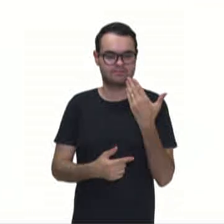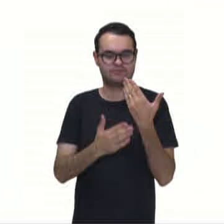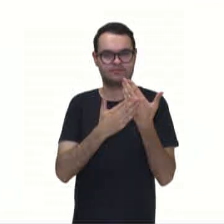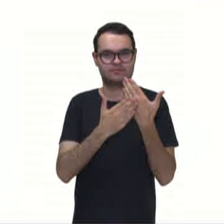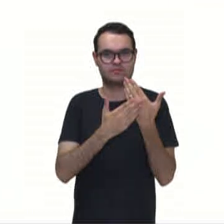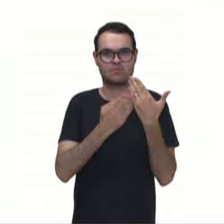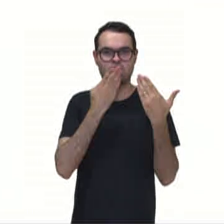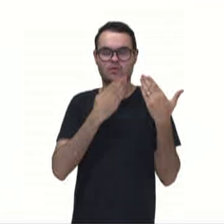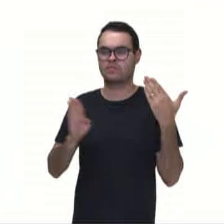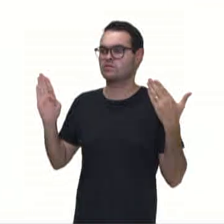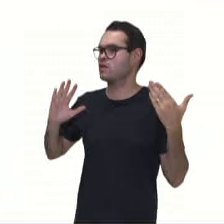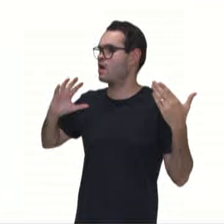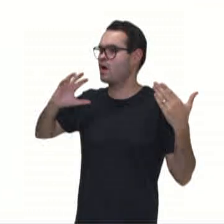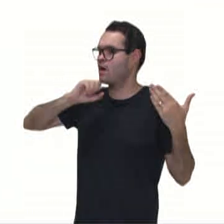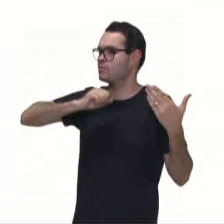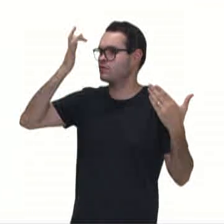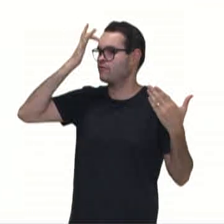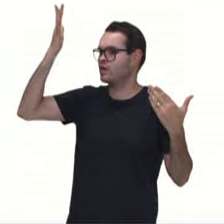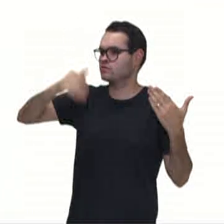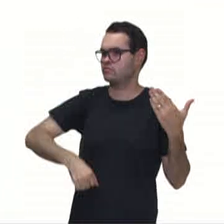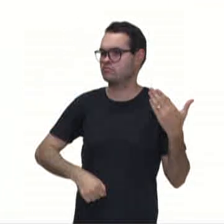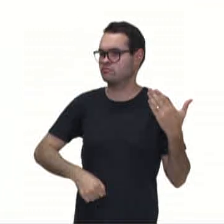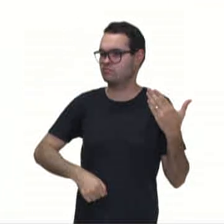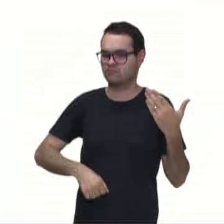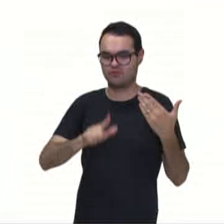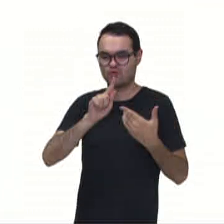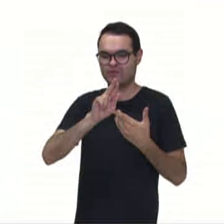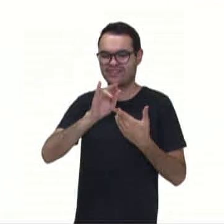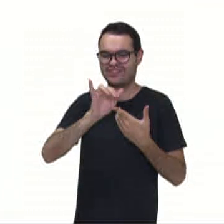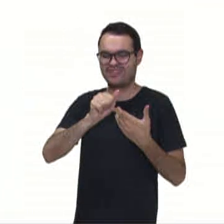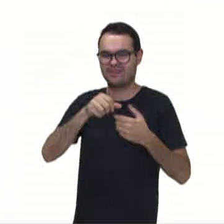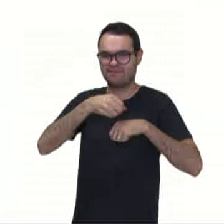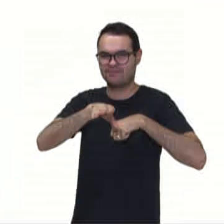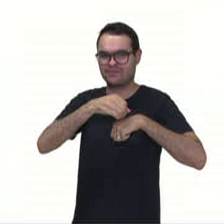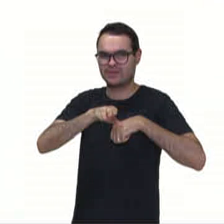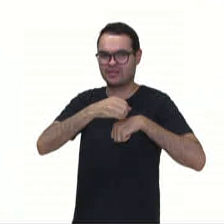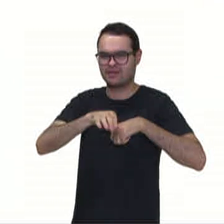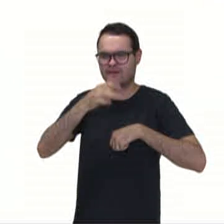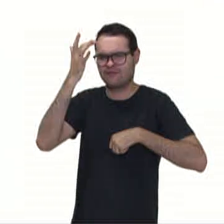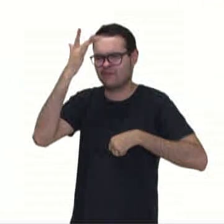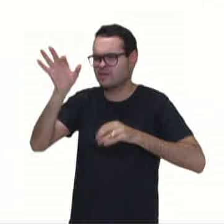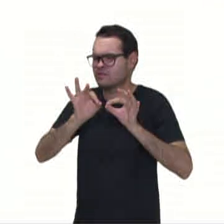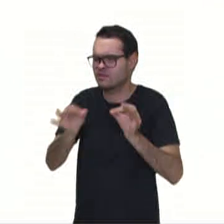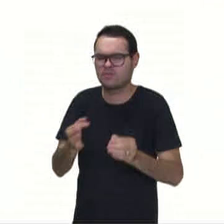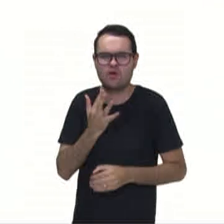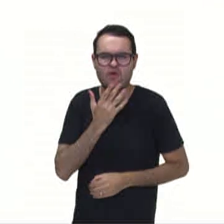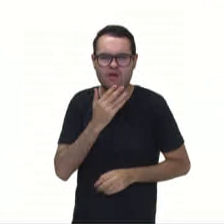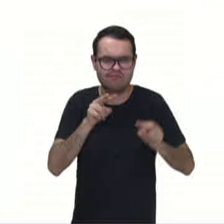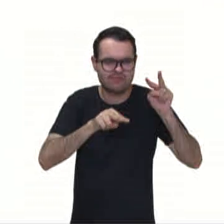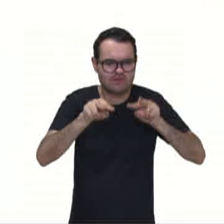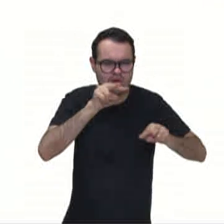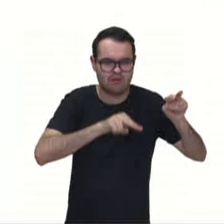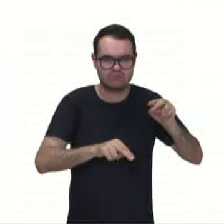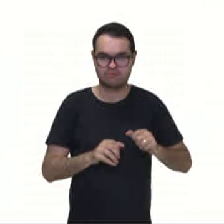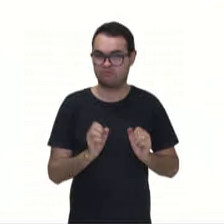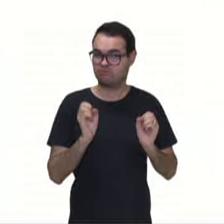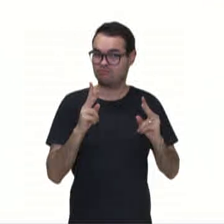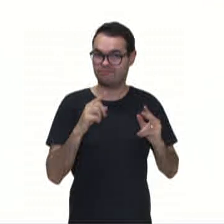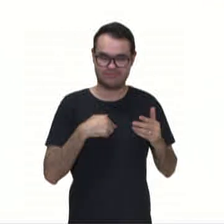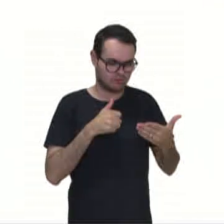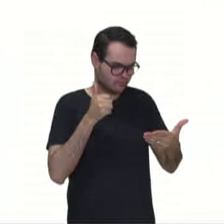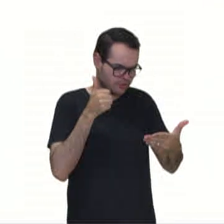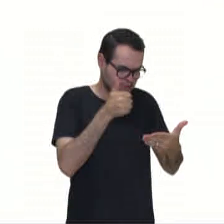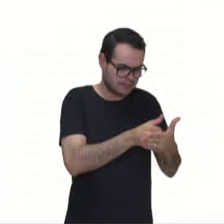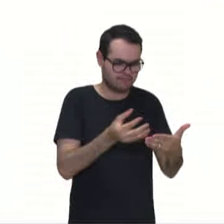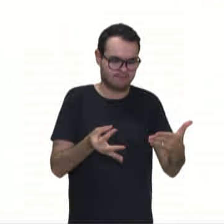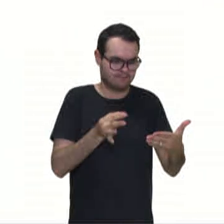promessa: rápido e fácil. Um guia prático e simples e colorido. Resolvi, vou seguir cada instrução,